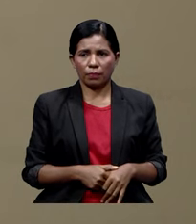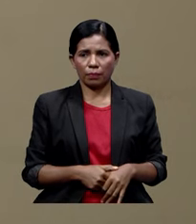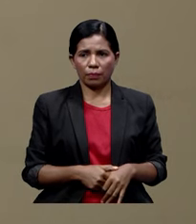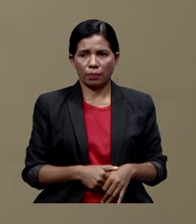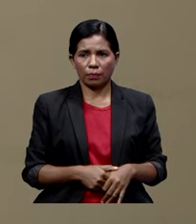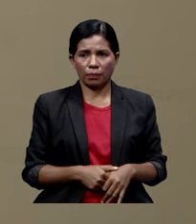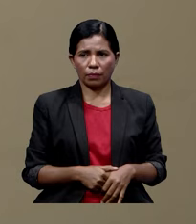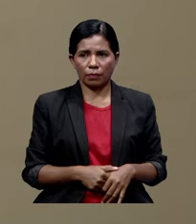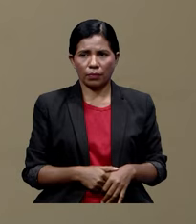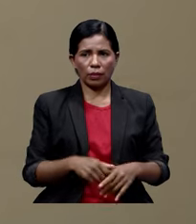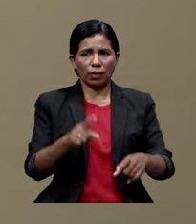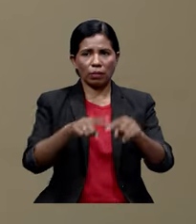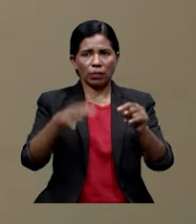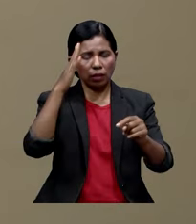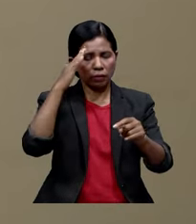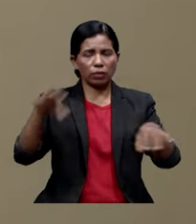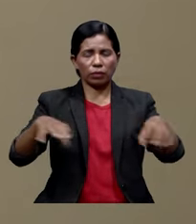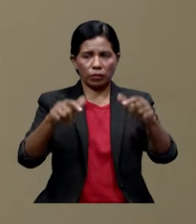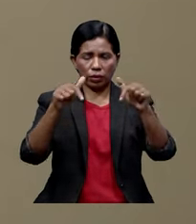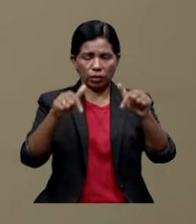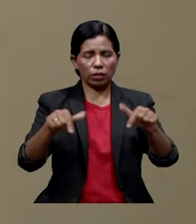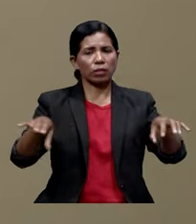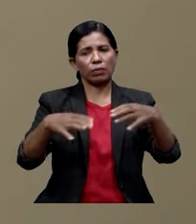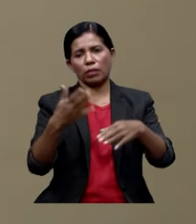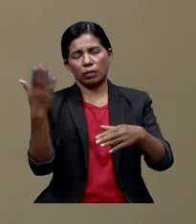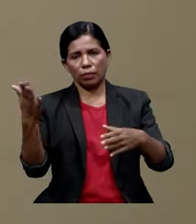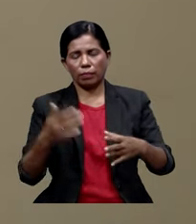Não é apenas para vir trabalhar aqui e trabalhar ali.